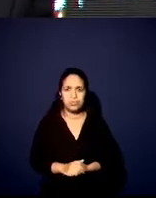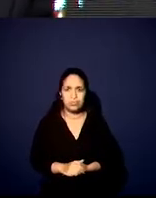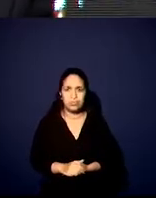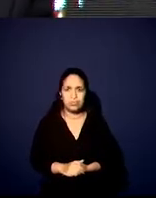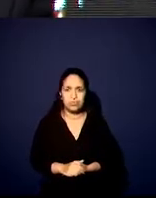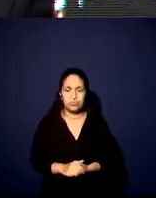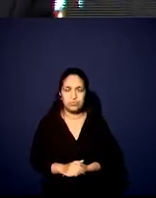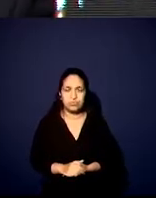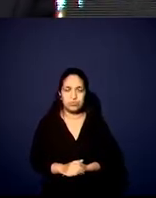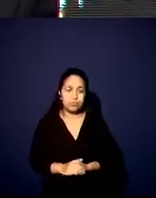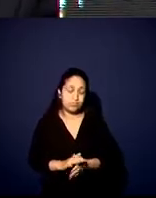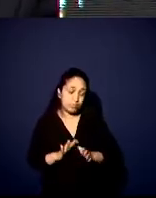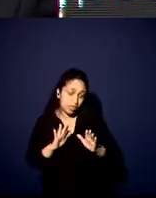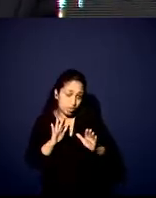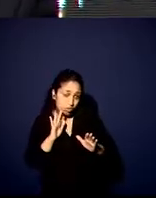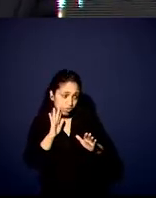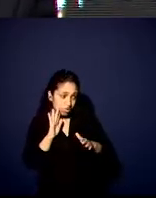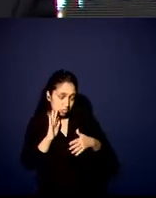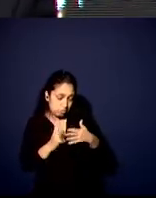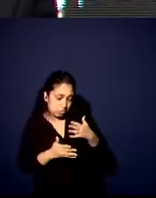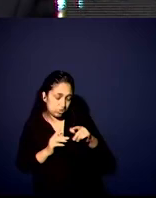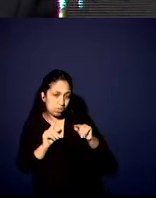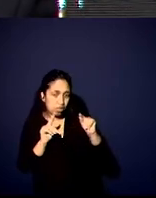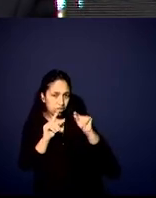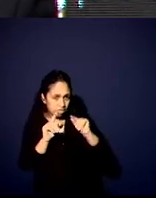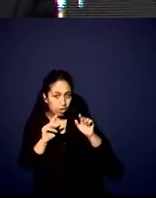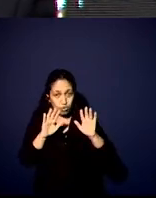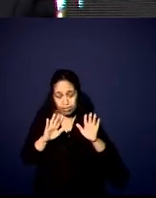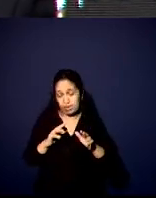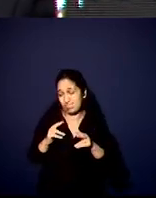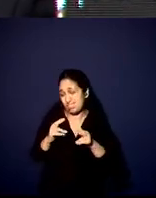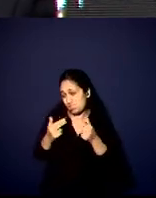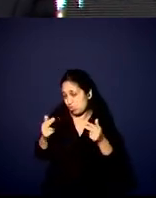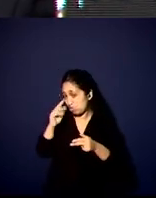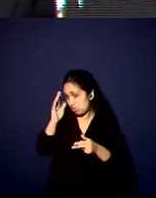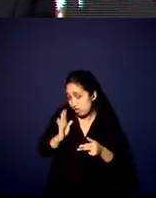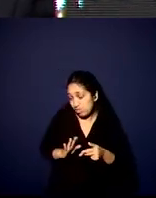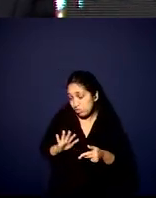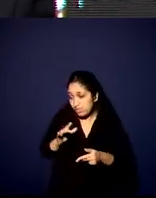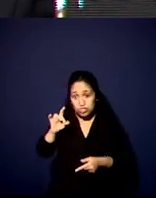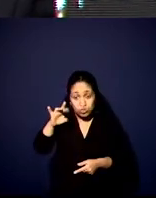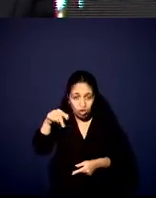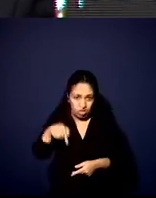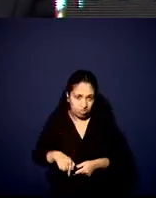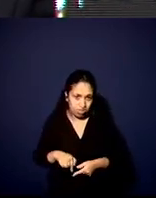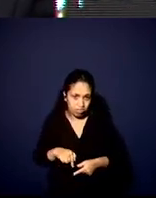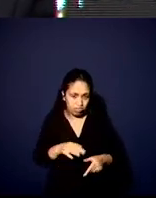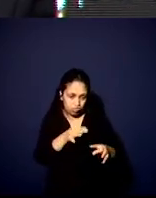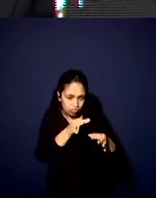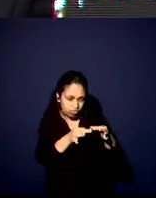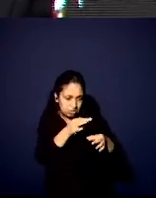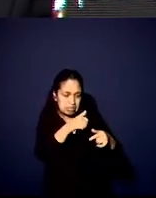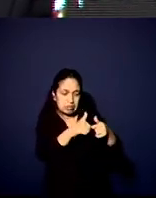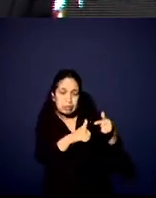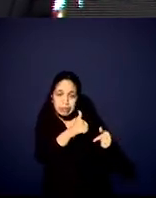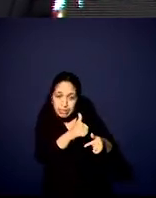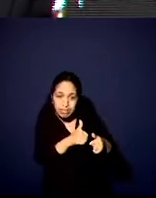sem querer ser pejorativo o Brasil tem muitas coisas que só existem aqui né Justiça do Trabalho